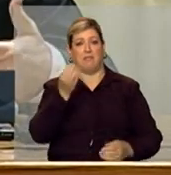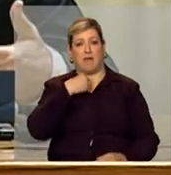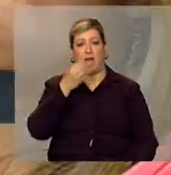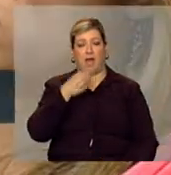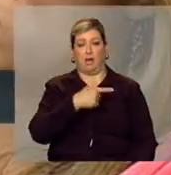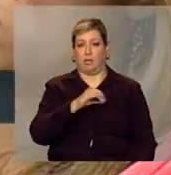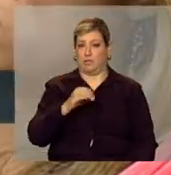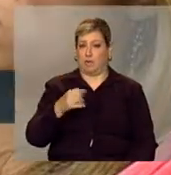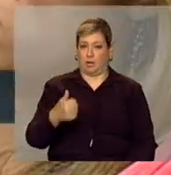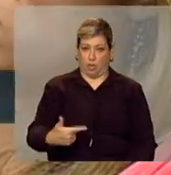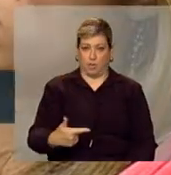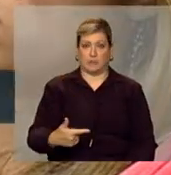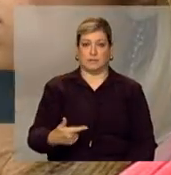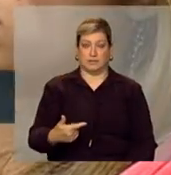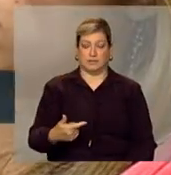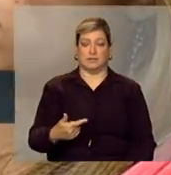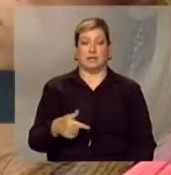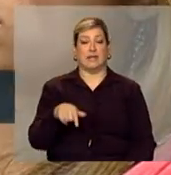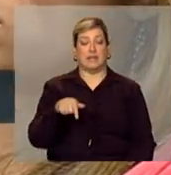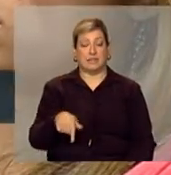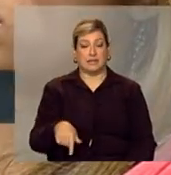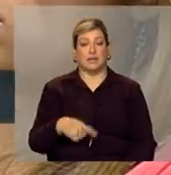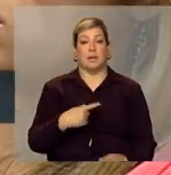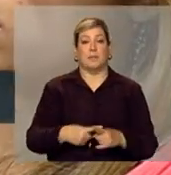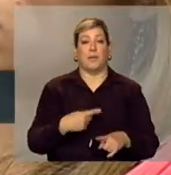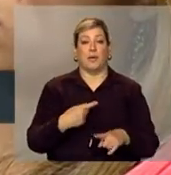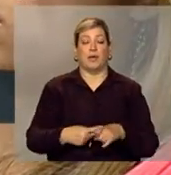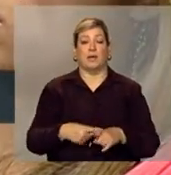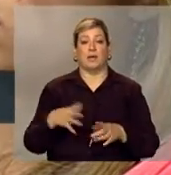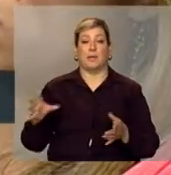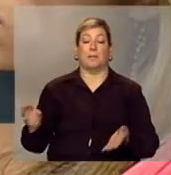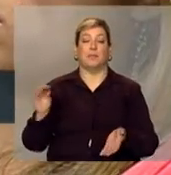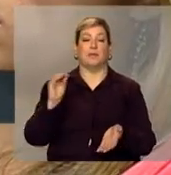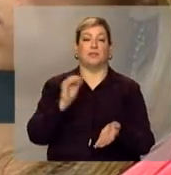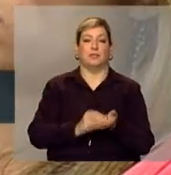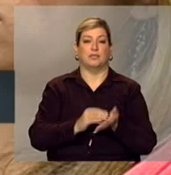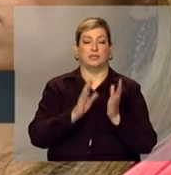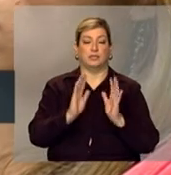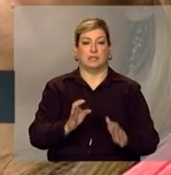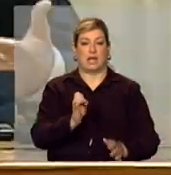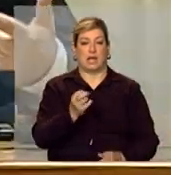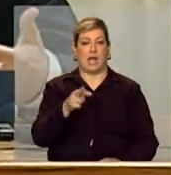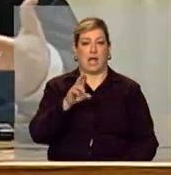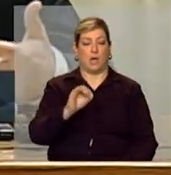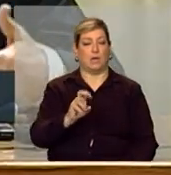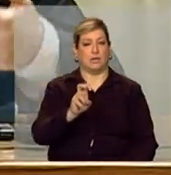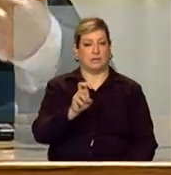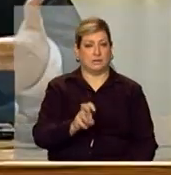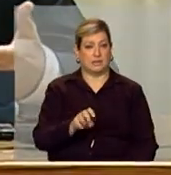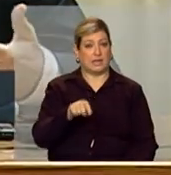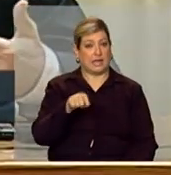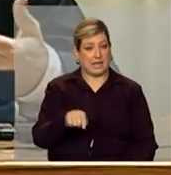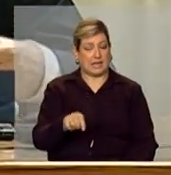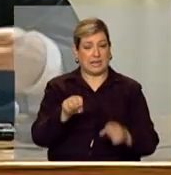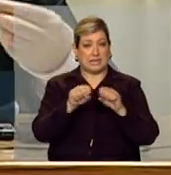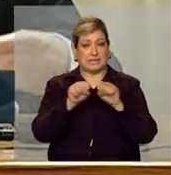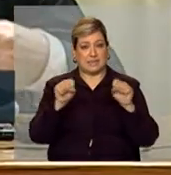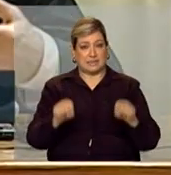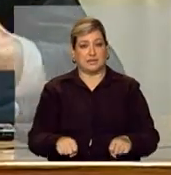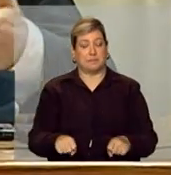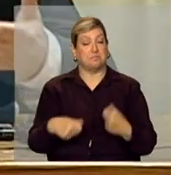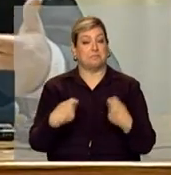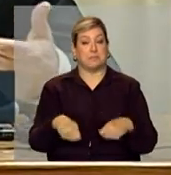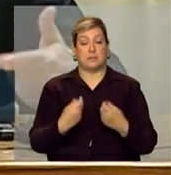2012 e a razão disso foi porque foi introduzido O euro5 que é um sistema que exige uma